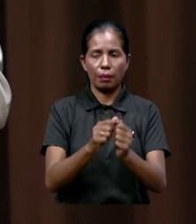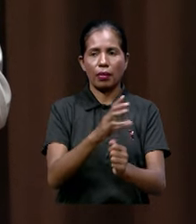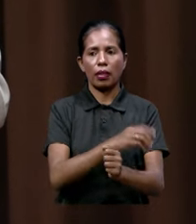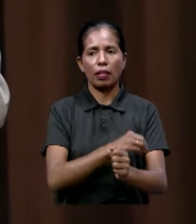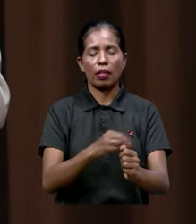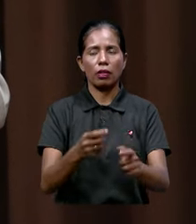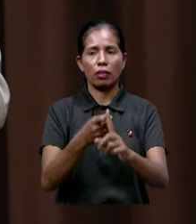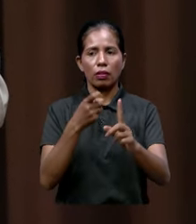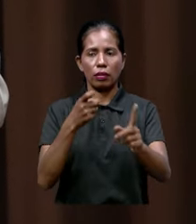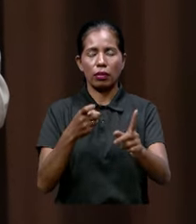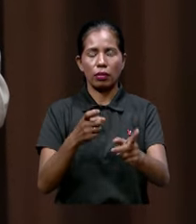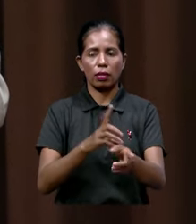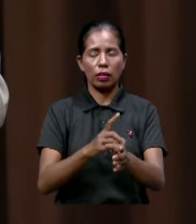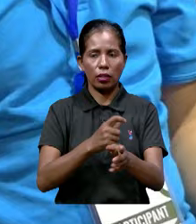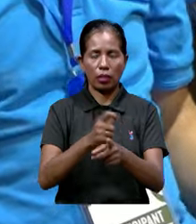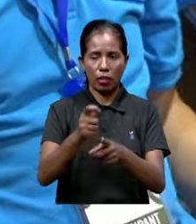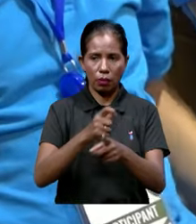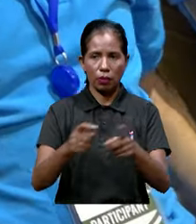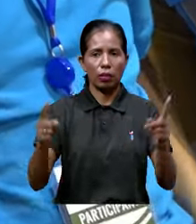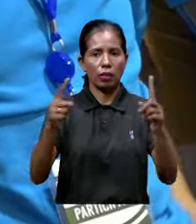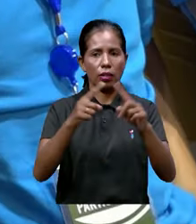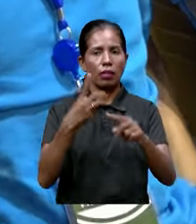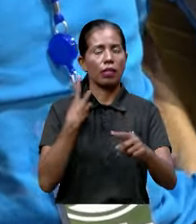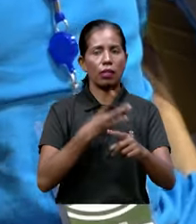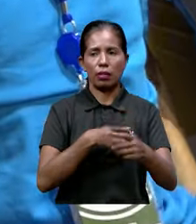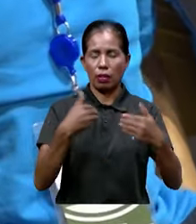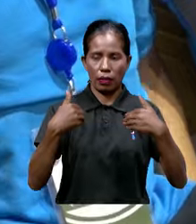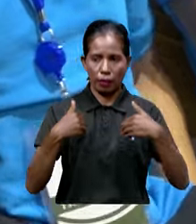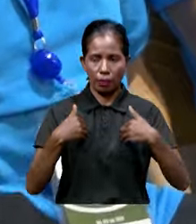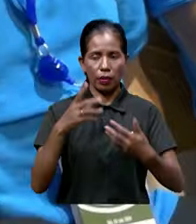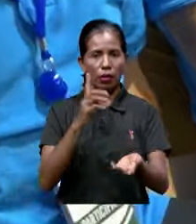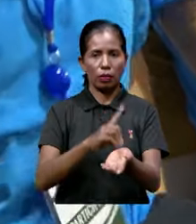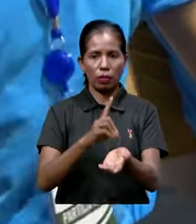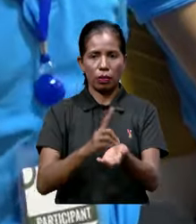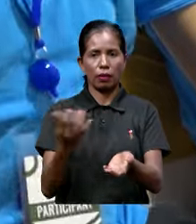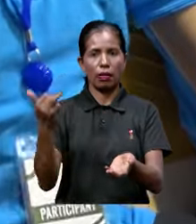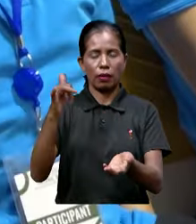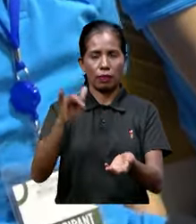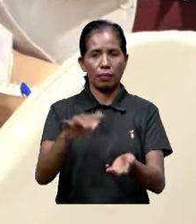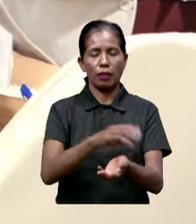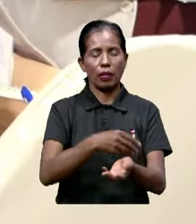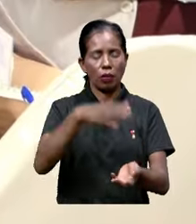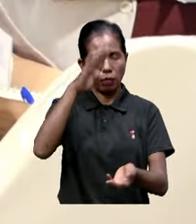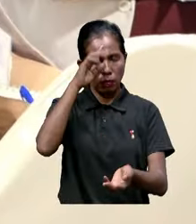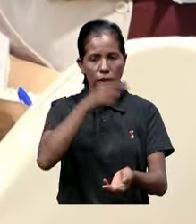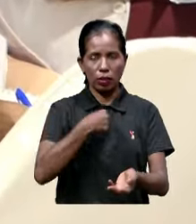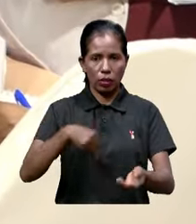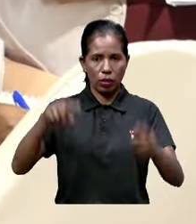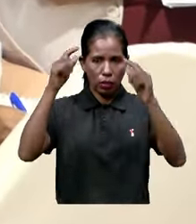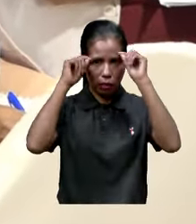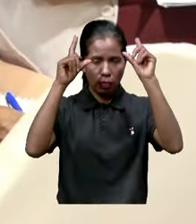se different training, background na BEMA que está aí. Médico se Brigada Cuba, Sina, Timor, na